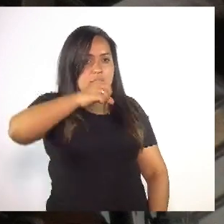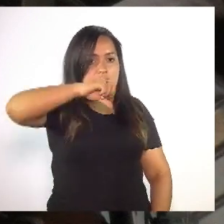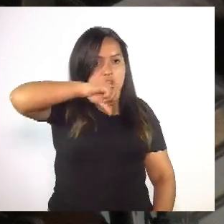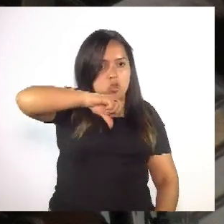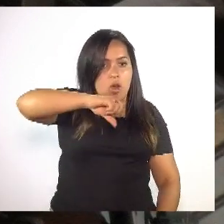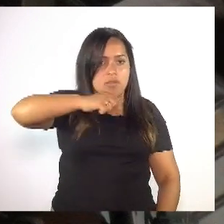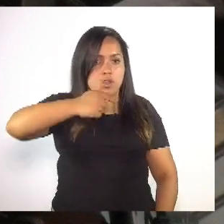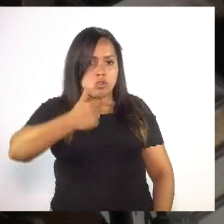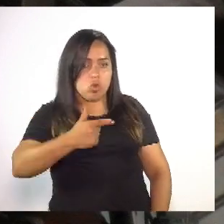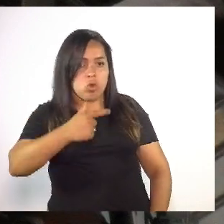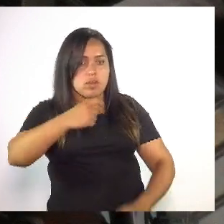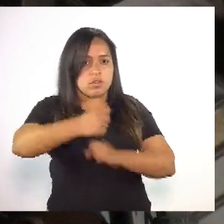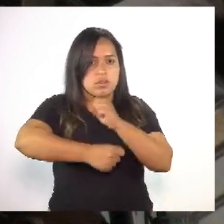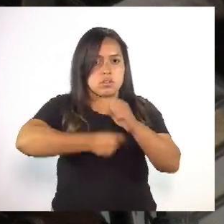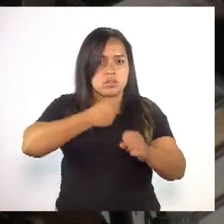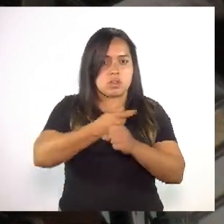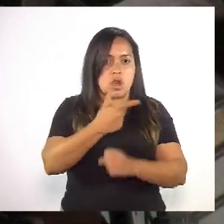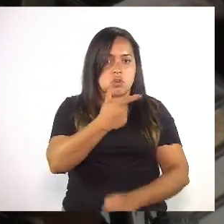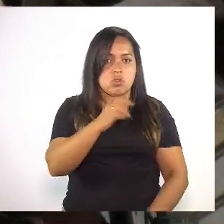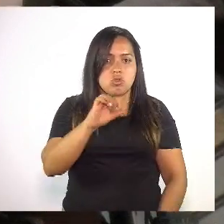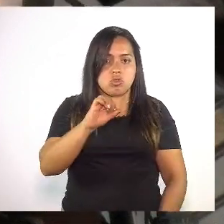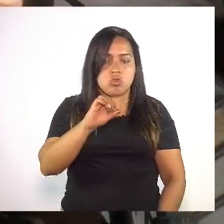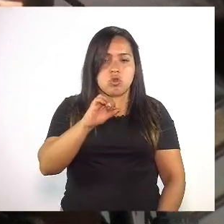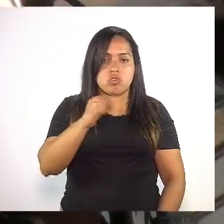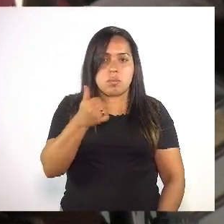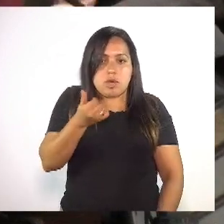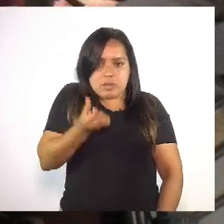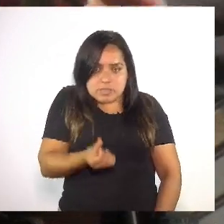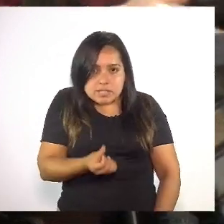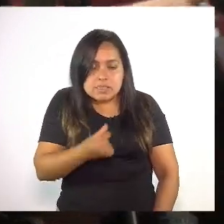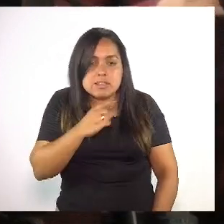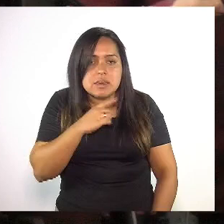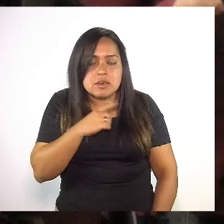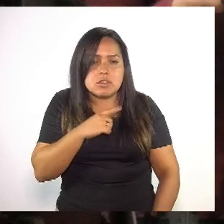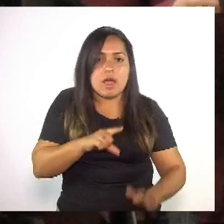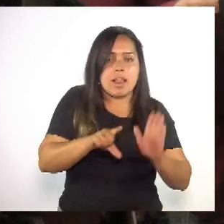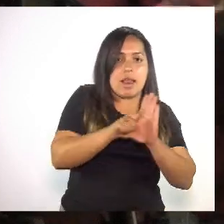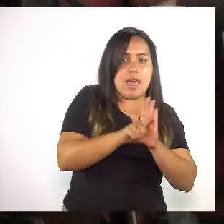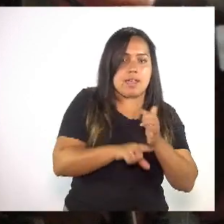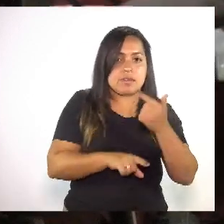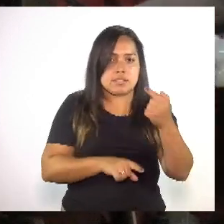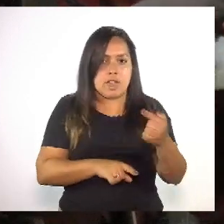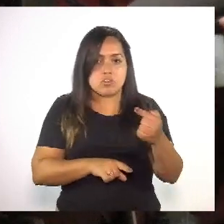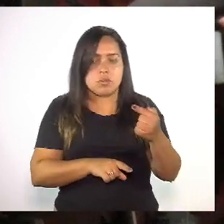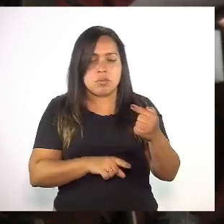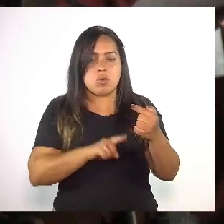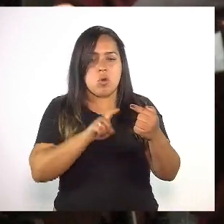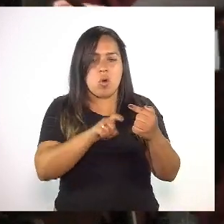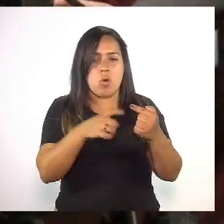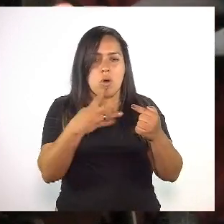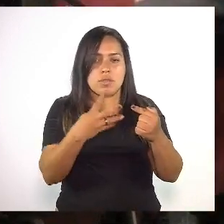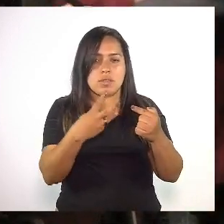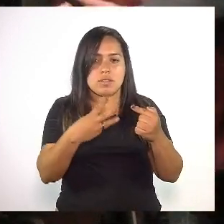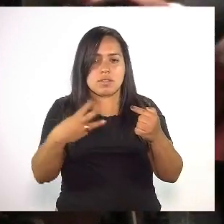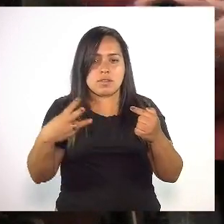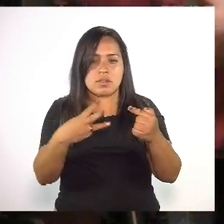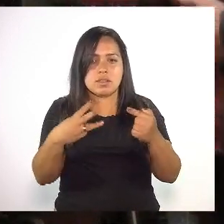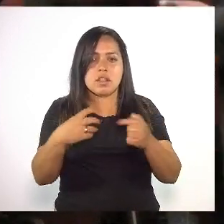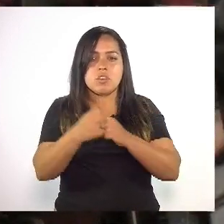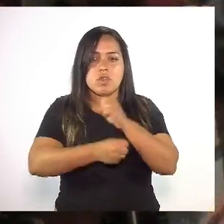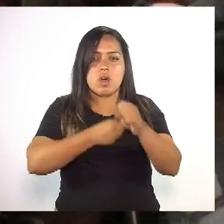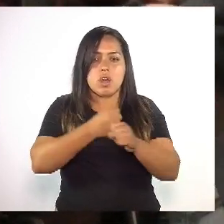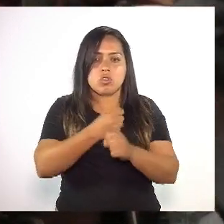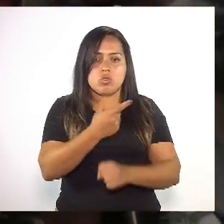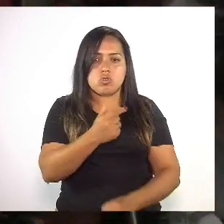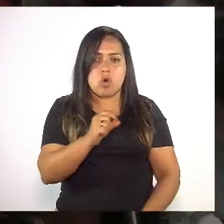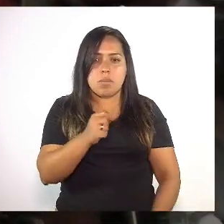45.692/2016 e reconhecido pela Lei número 7.483/2016, prorrogado pelas